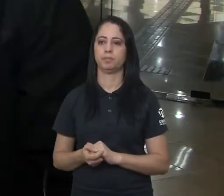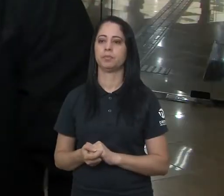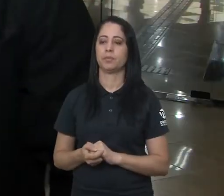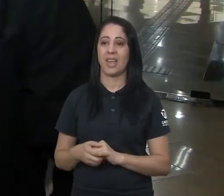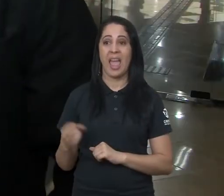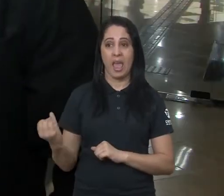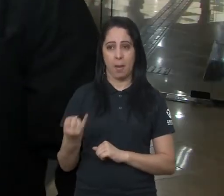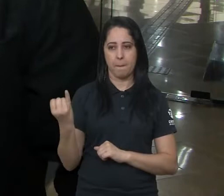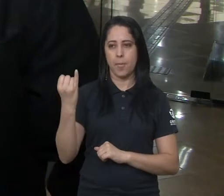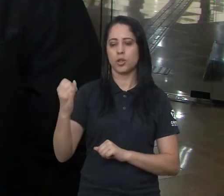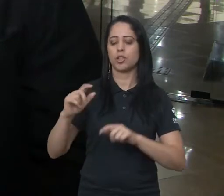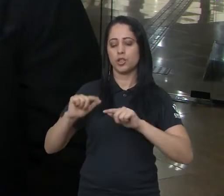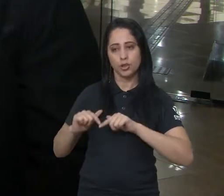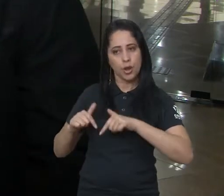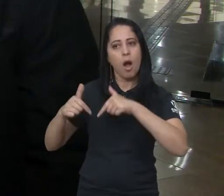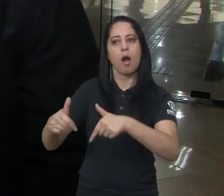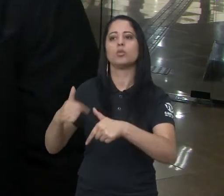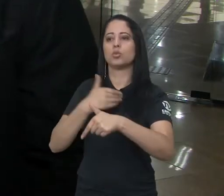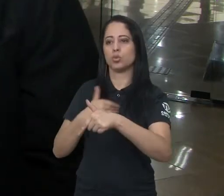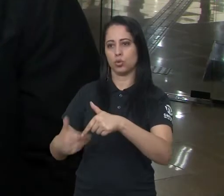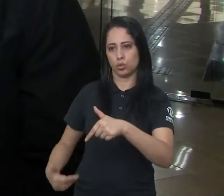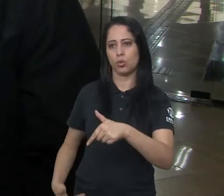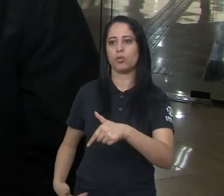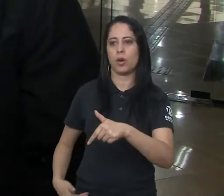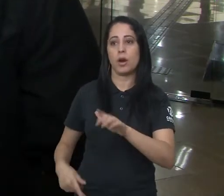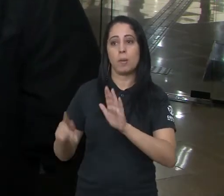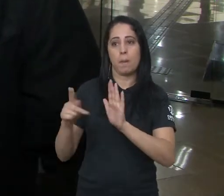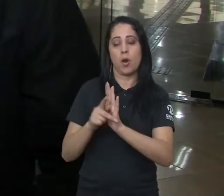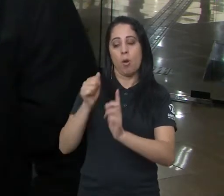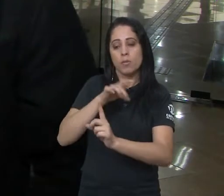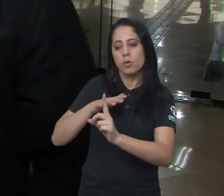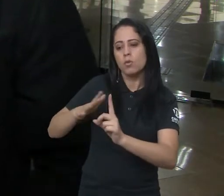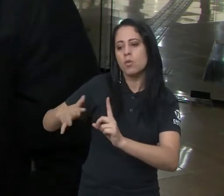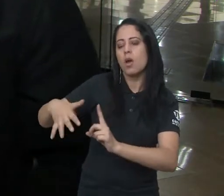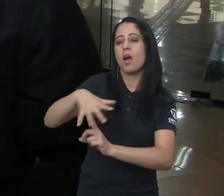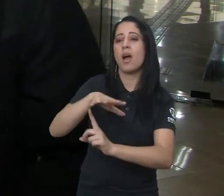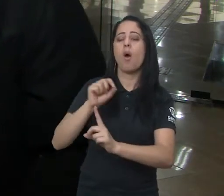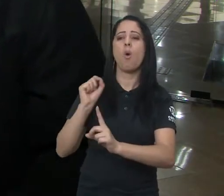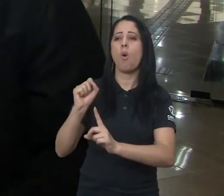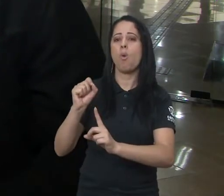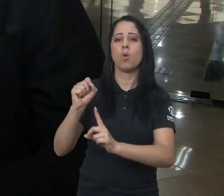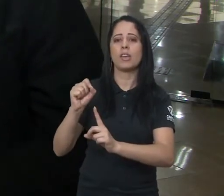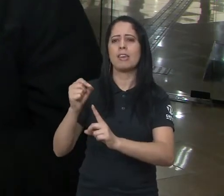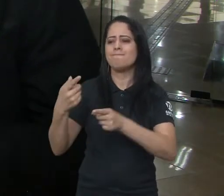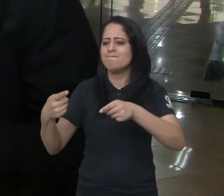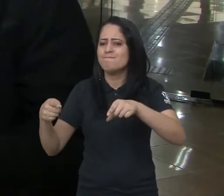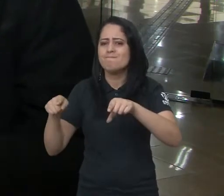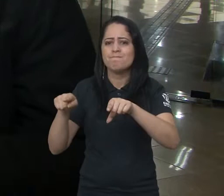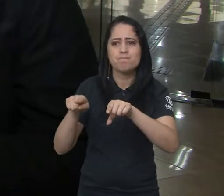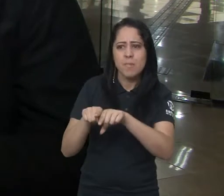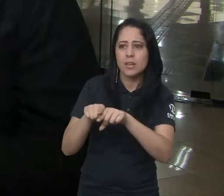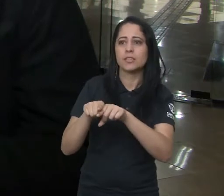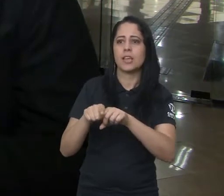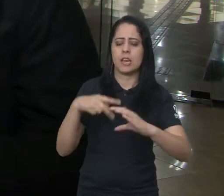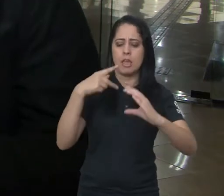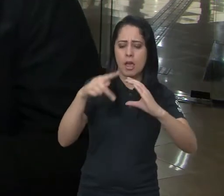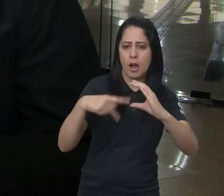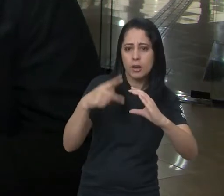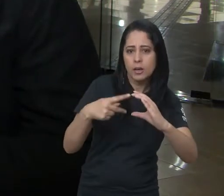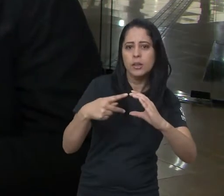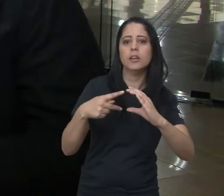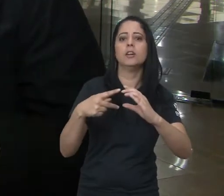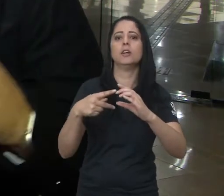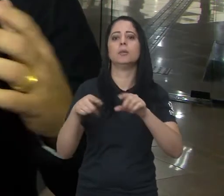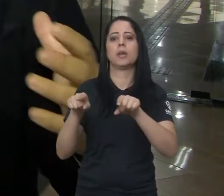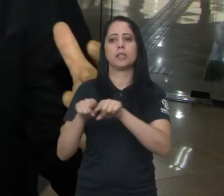Olha, a importância de políticas públicas voltada para o meio ambiente é de estar unindo forças,